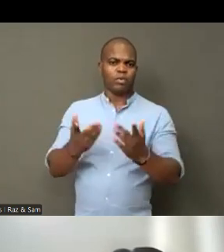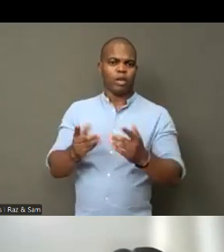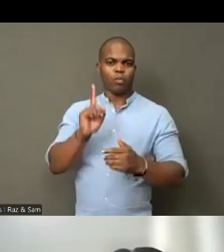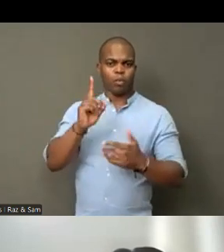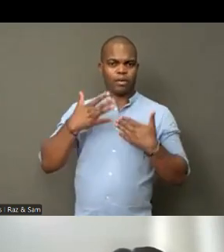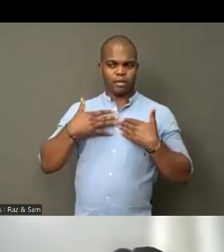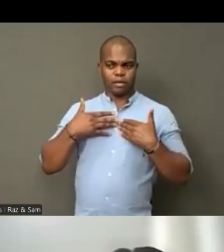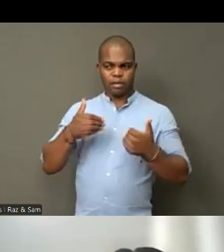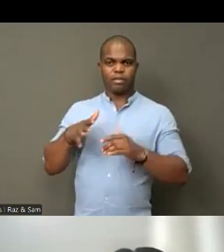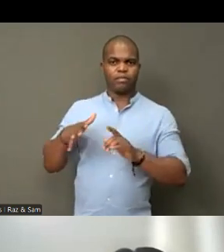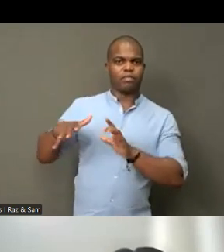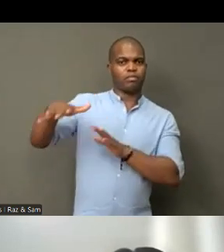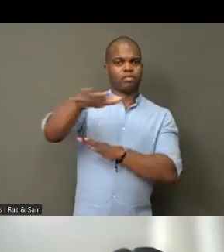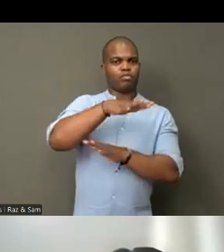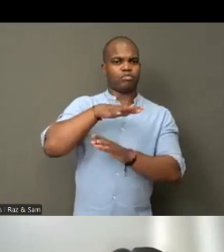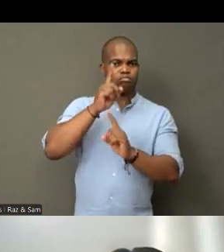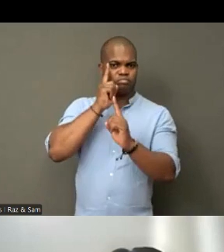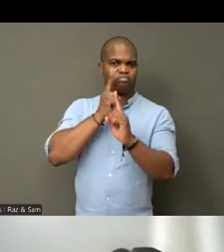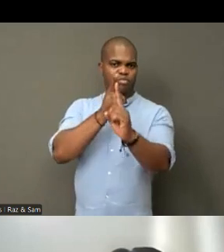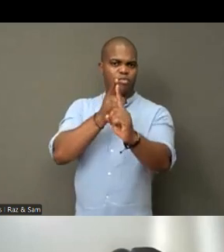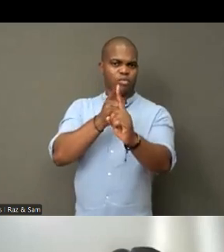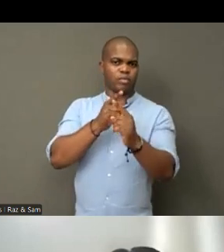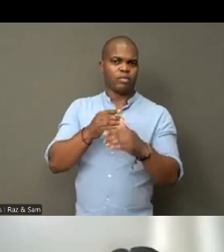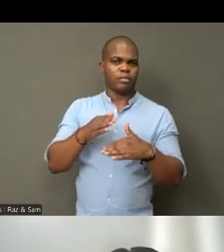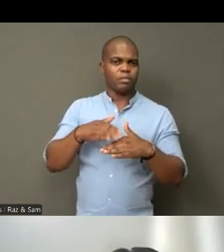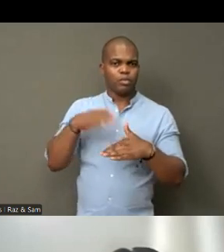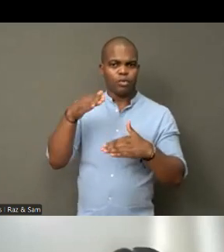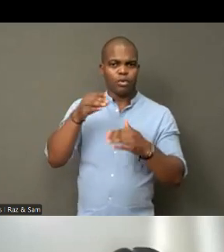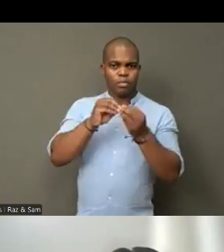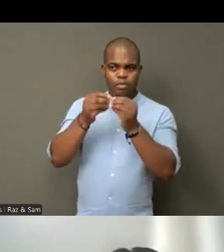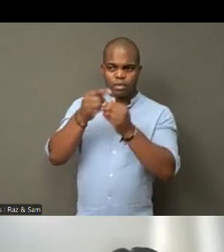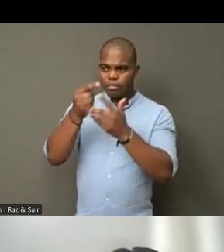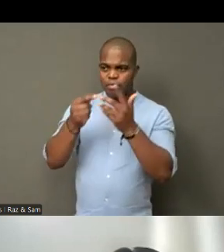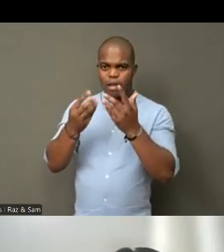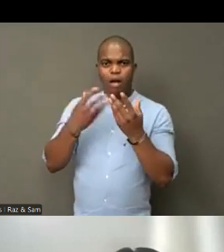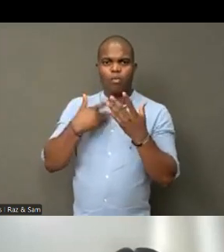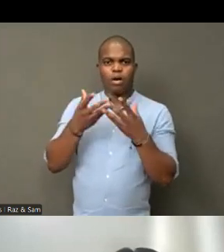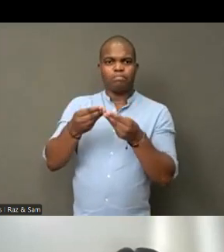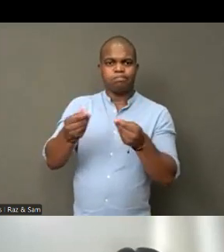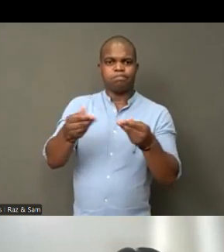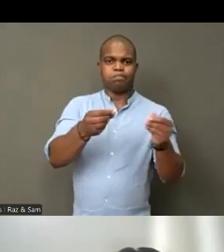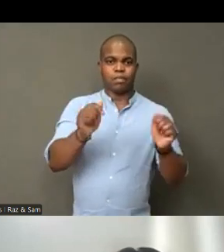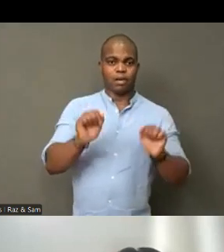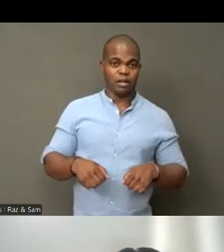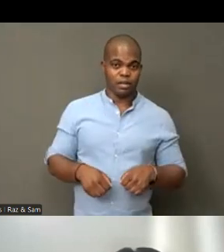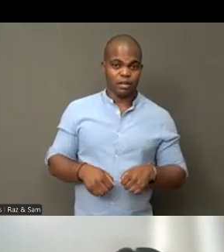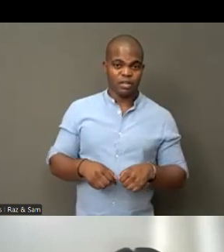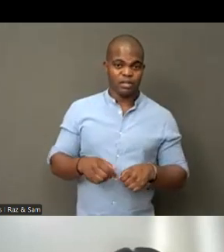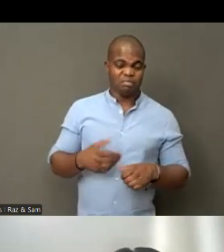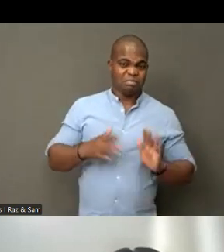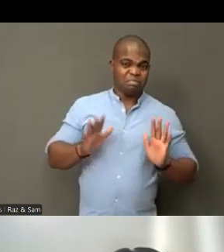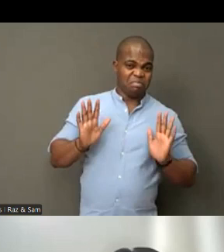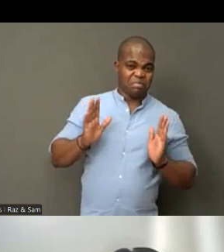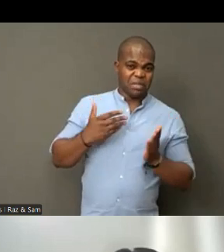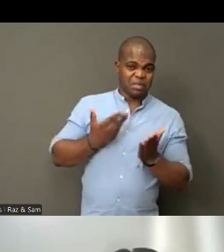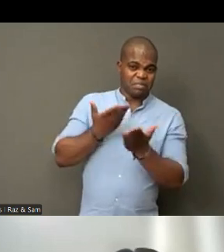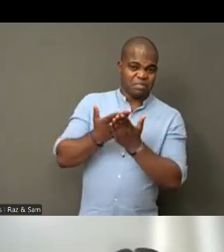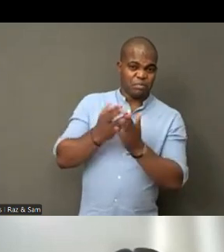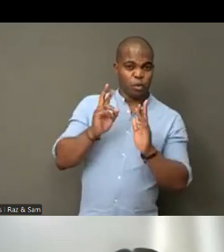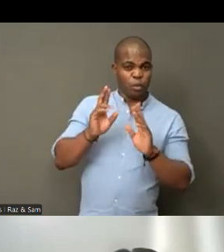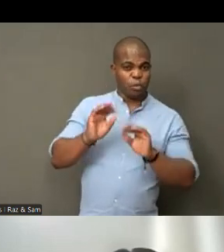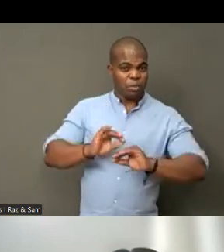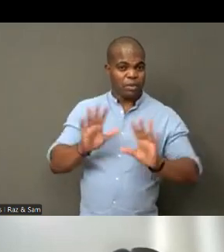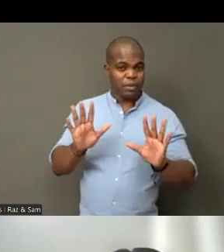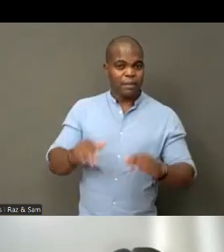com essas questões com o mesmo formato. Então, espero que isso dê a resposta apropriada. Obrigado. Obrigado, Dr. Anand.